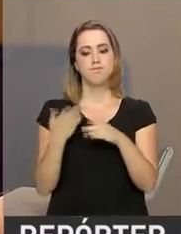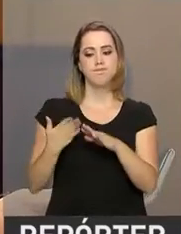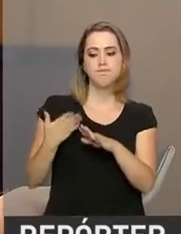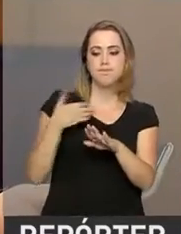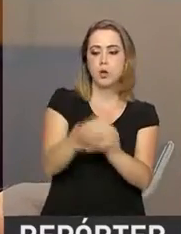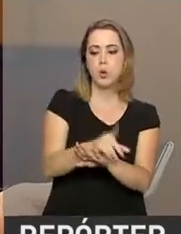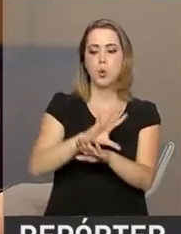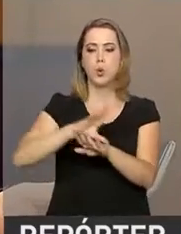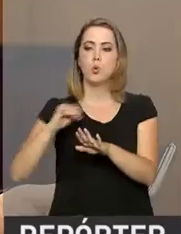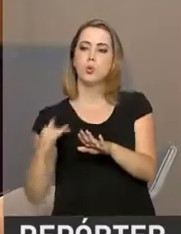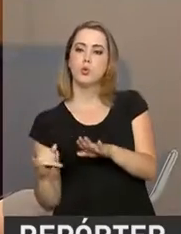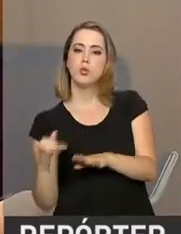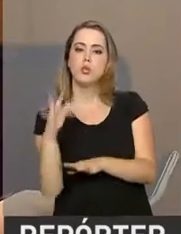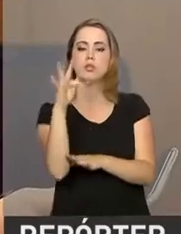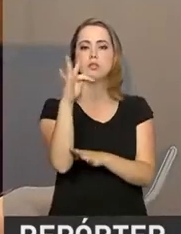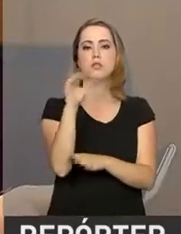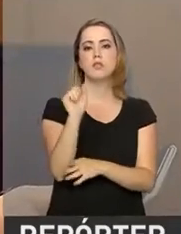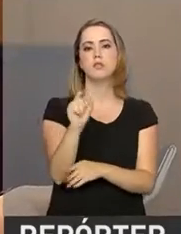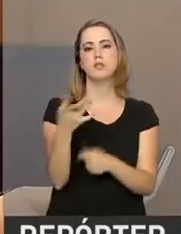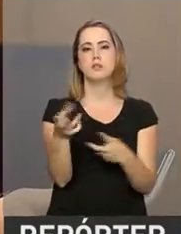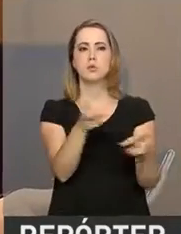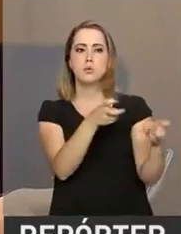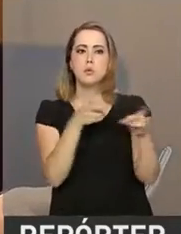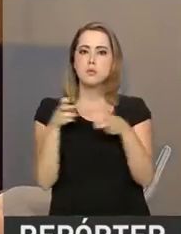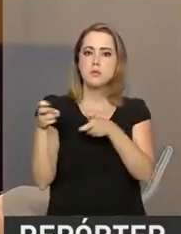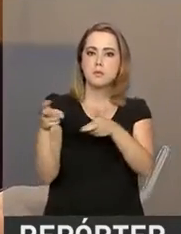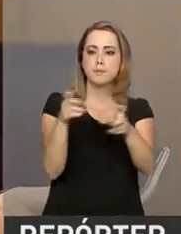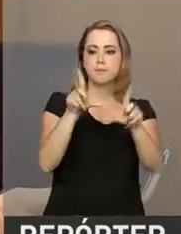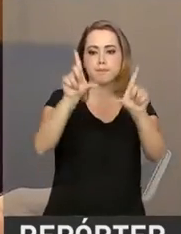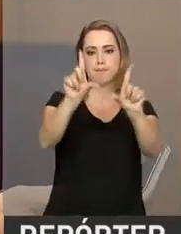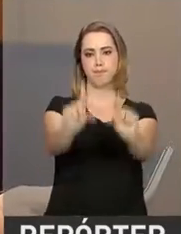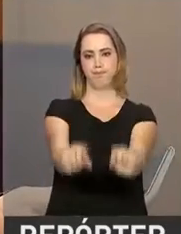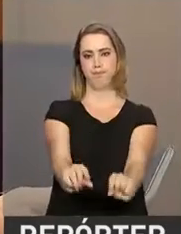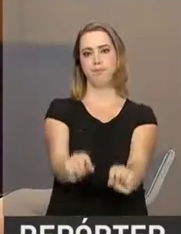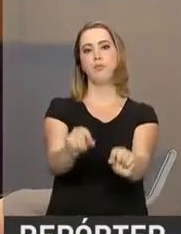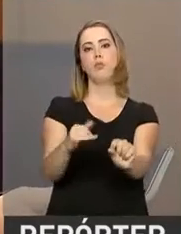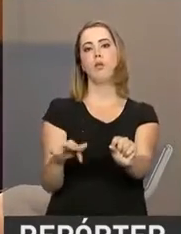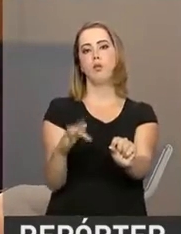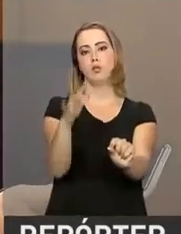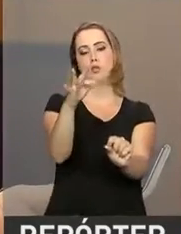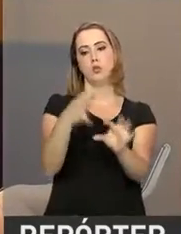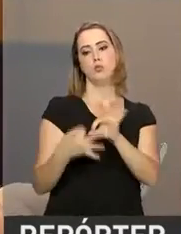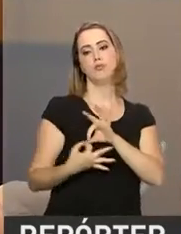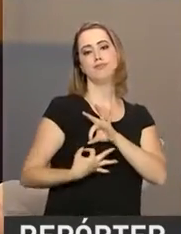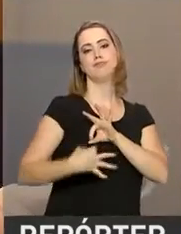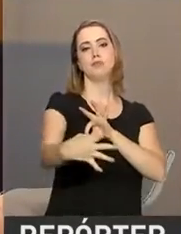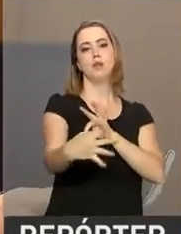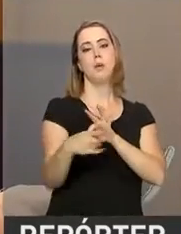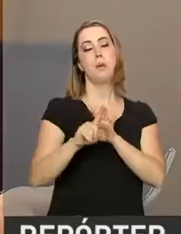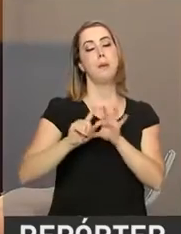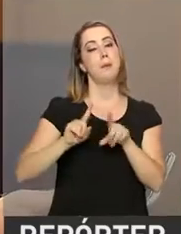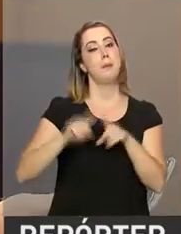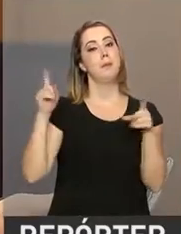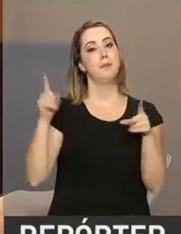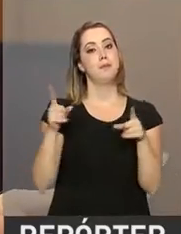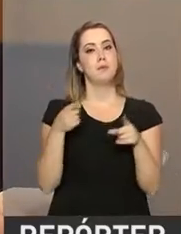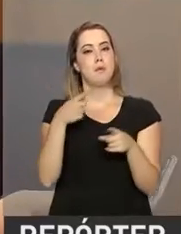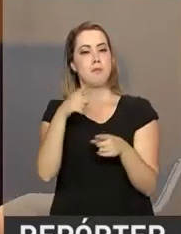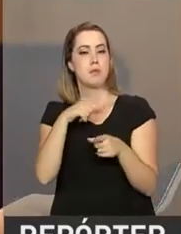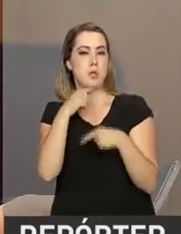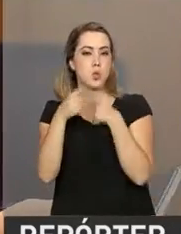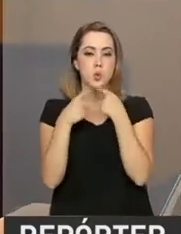então, como a trajetória prospectiva, né, as perspectivas de redução da inflação ao longo do tempo, mas também a incerteza e o balanço de